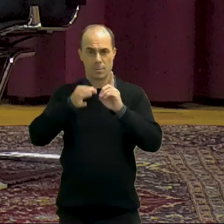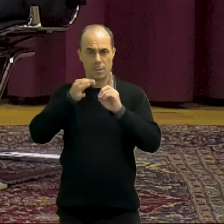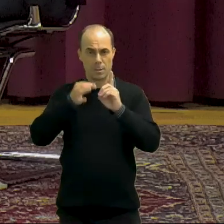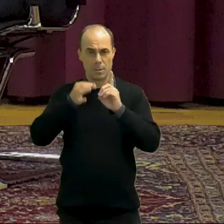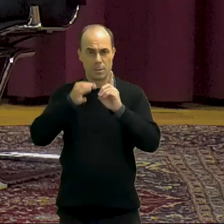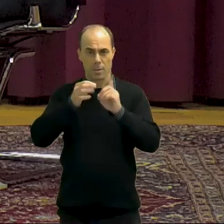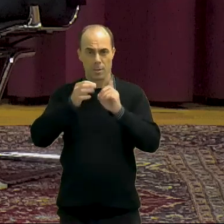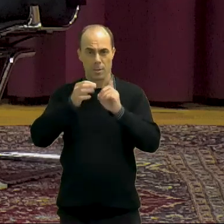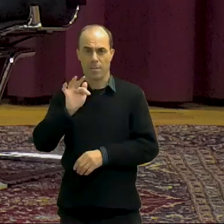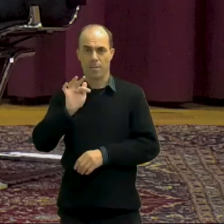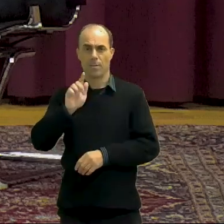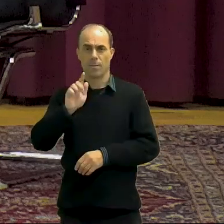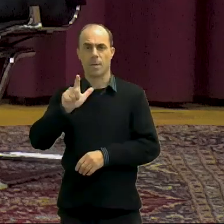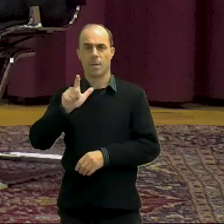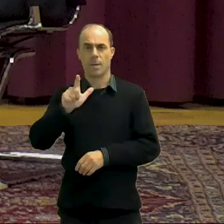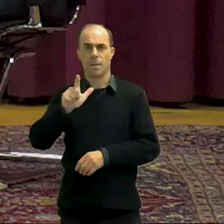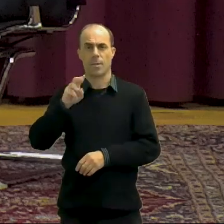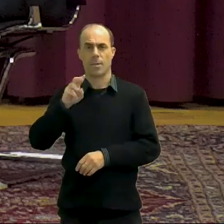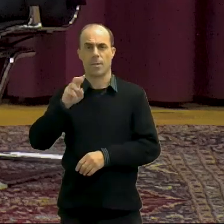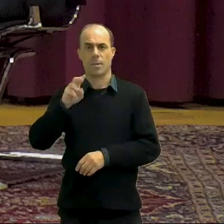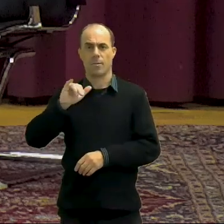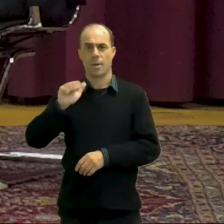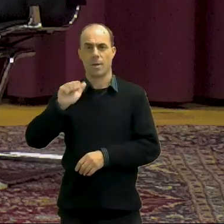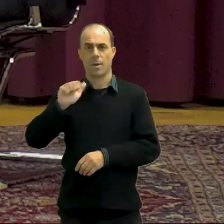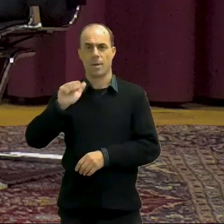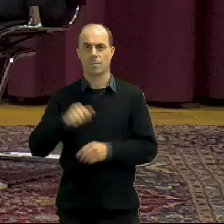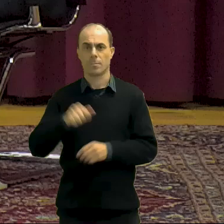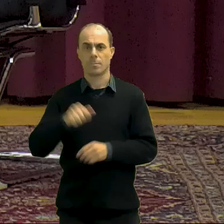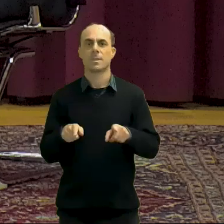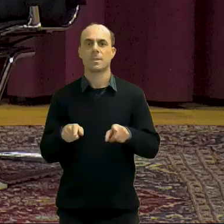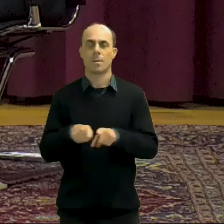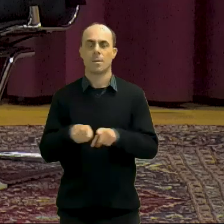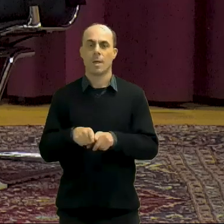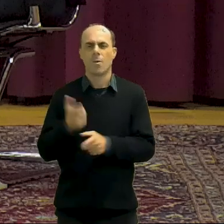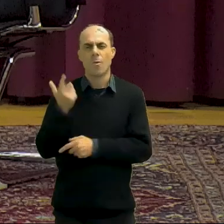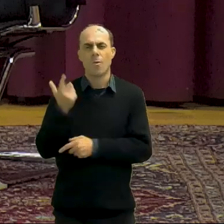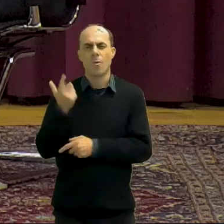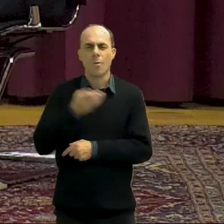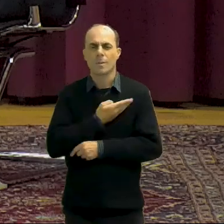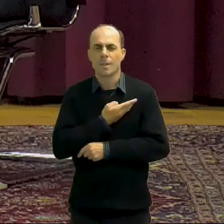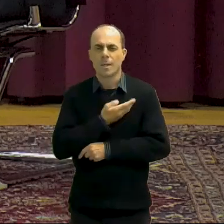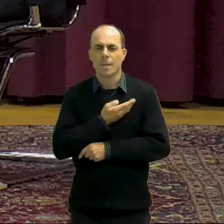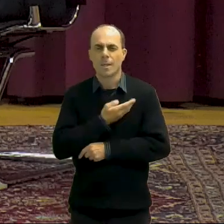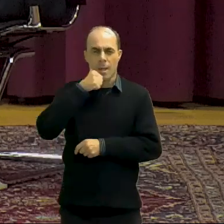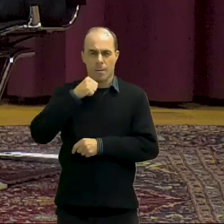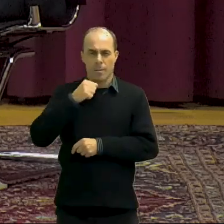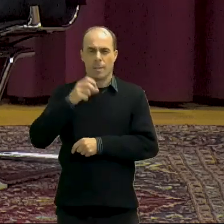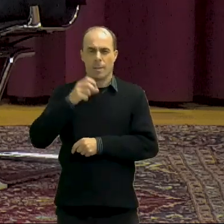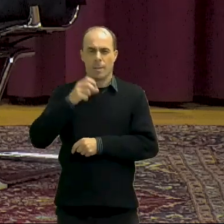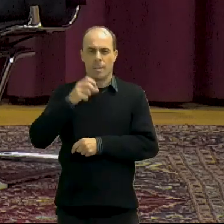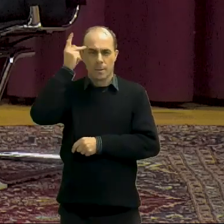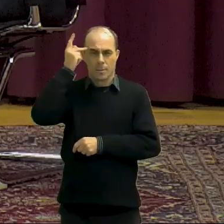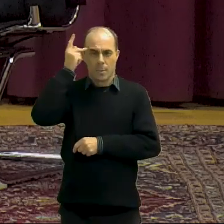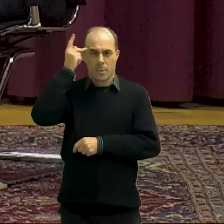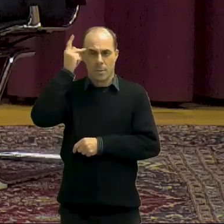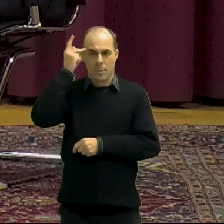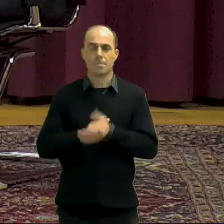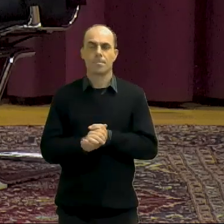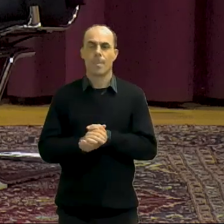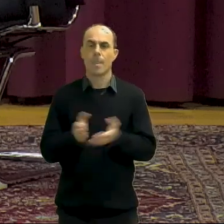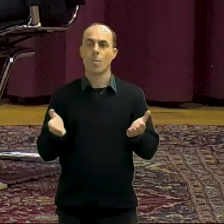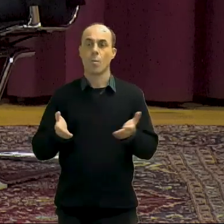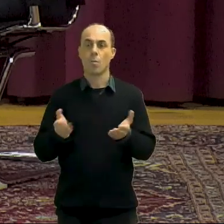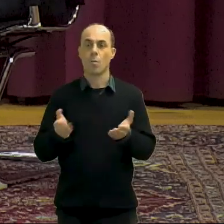do estado do Paraná e também com uma colega de São Paulo também para tratar do tema Hoje os promotores e as promotoras estão